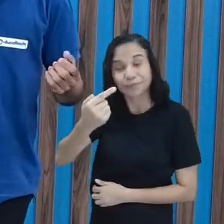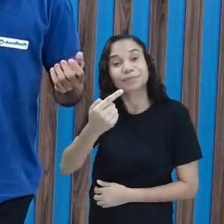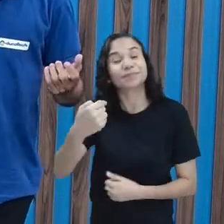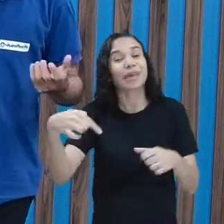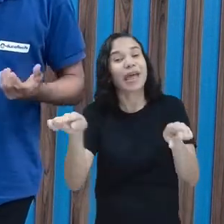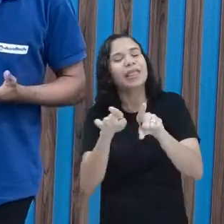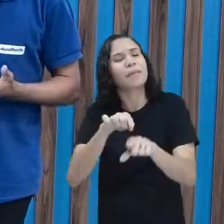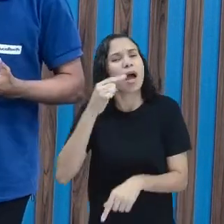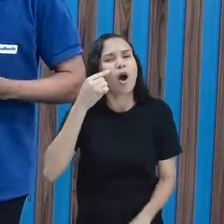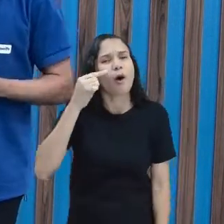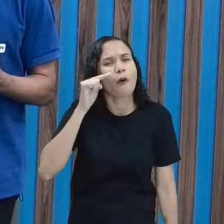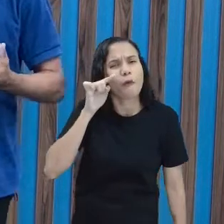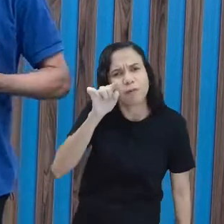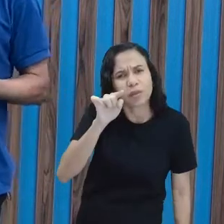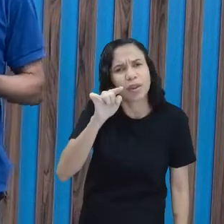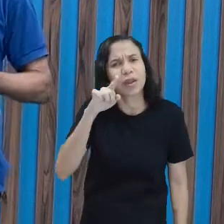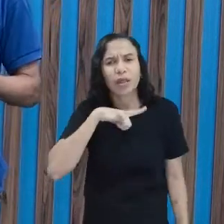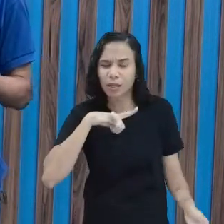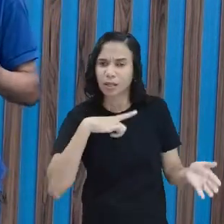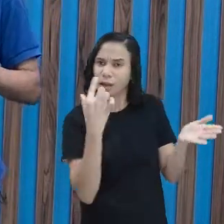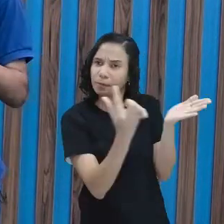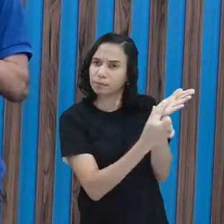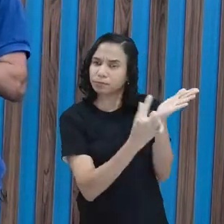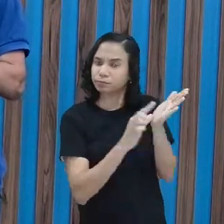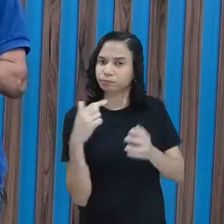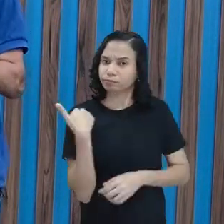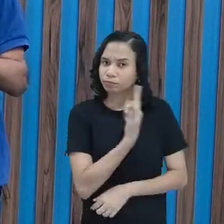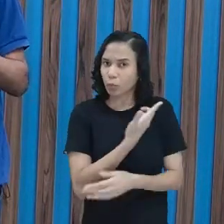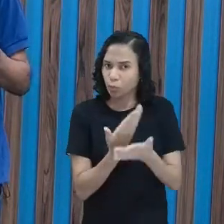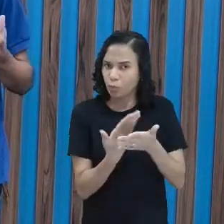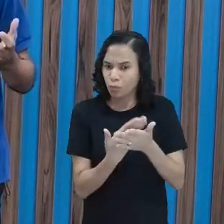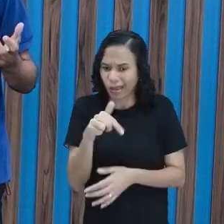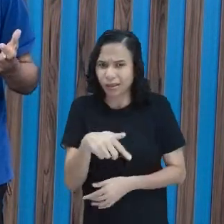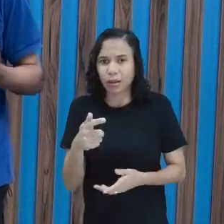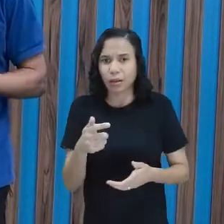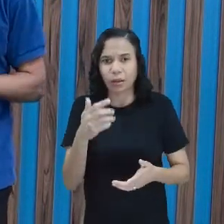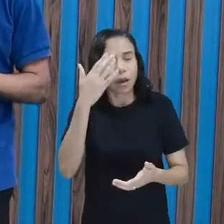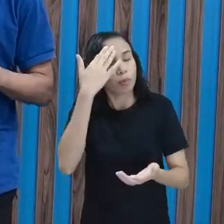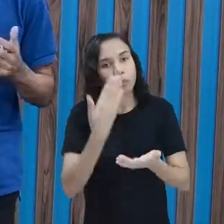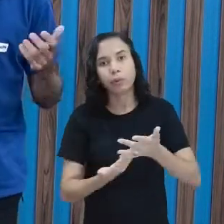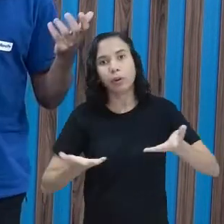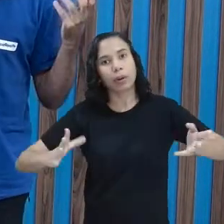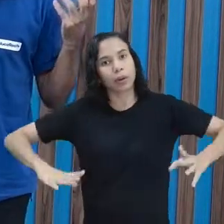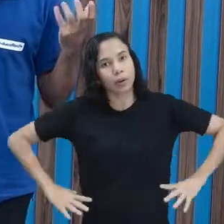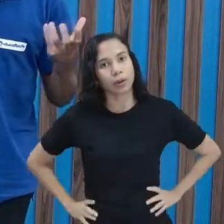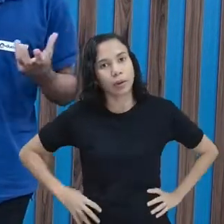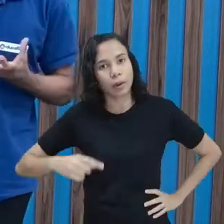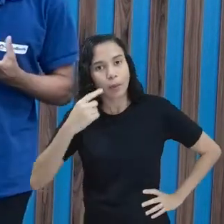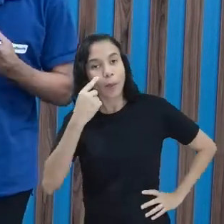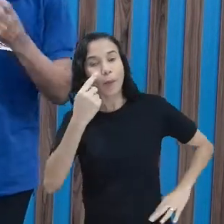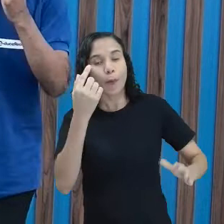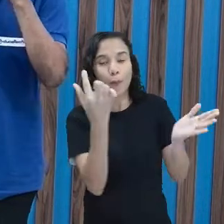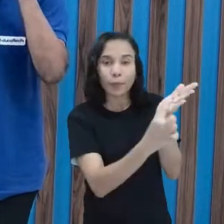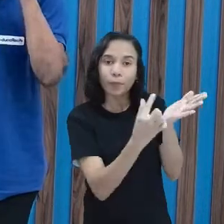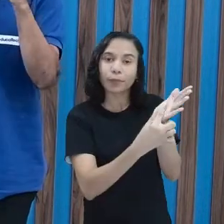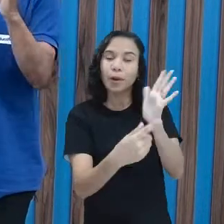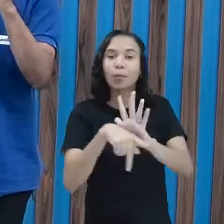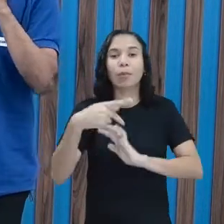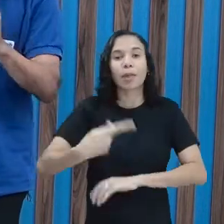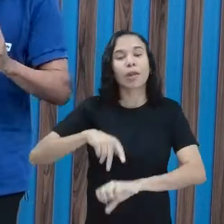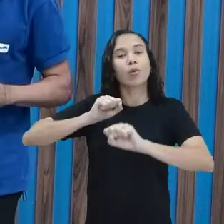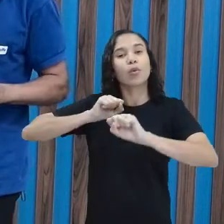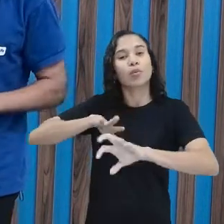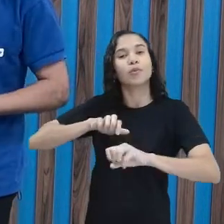Ó, você aí, não tem um aplicativo que a gente trabalha aqui, não? Você não acredita nisso, não. Esse aplicativo do Educa Recife,